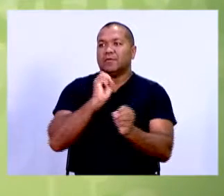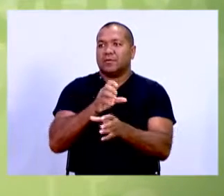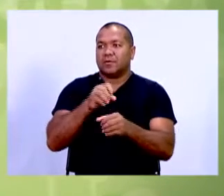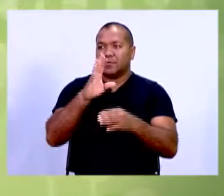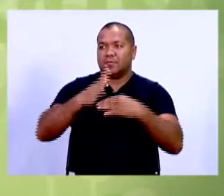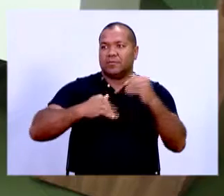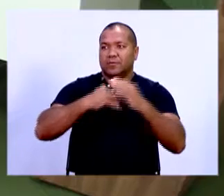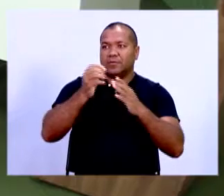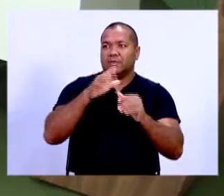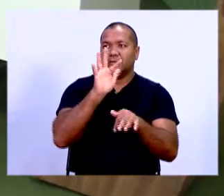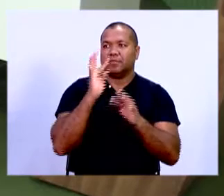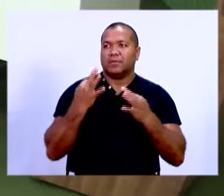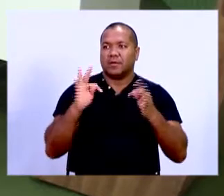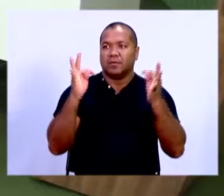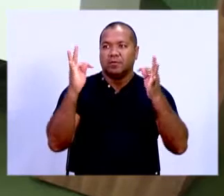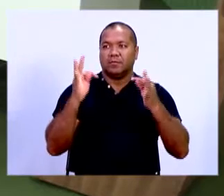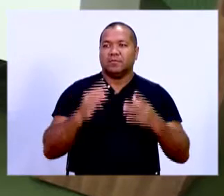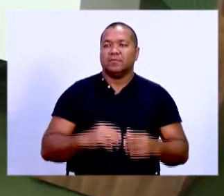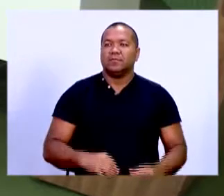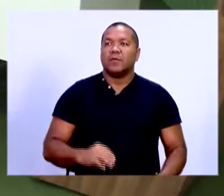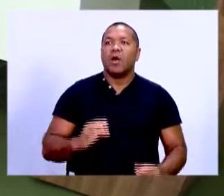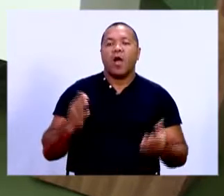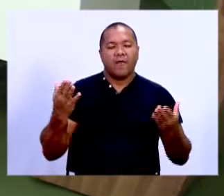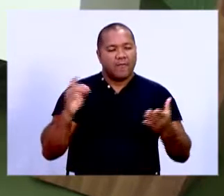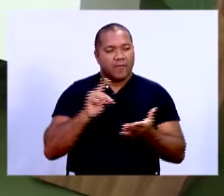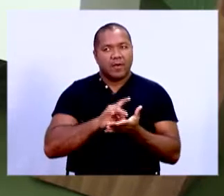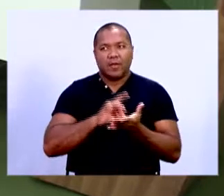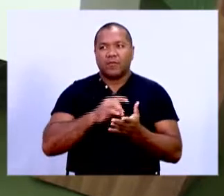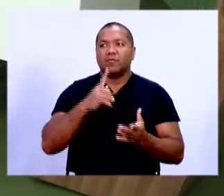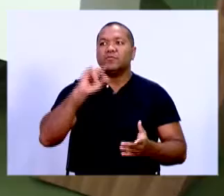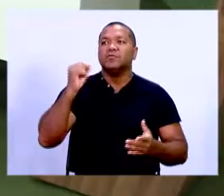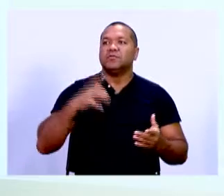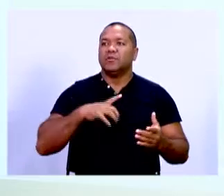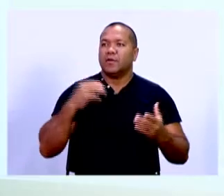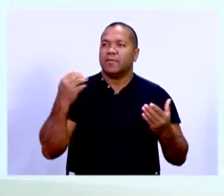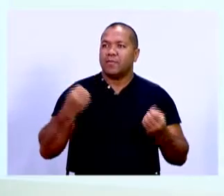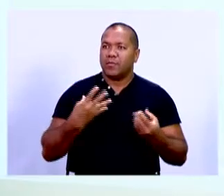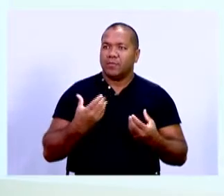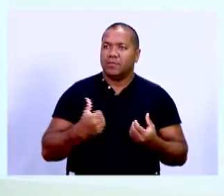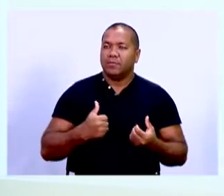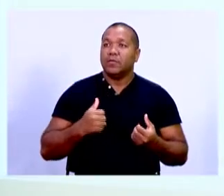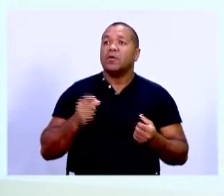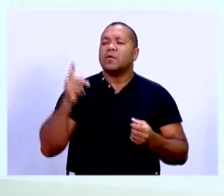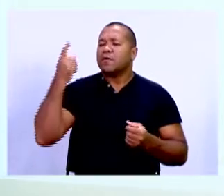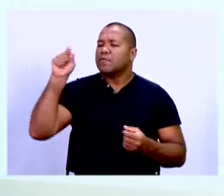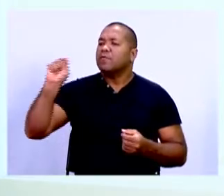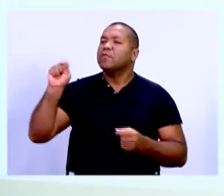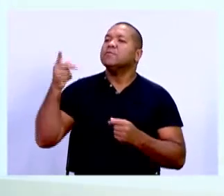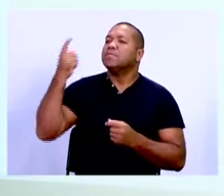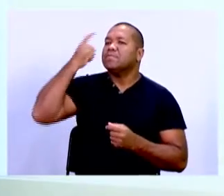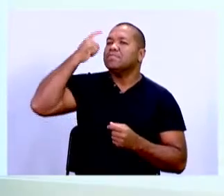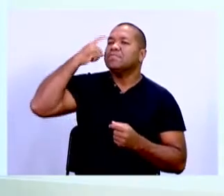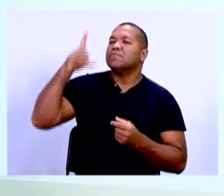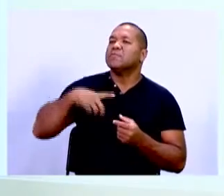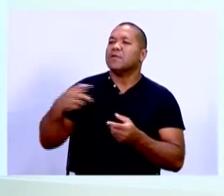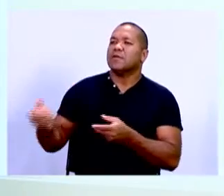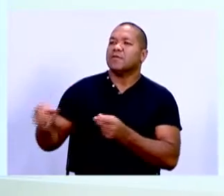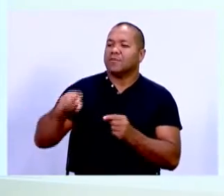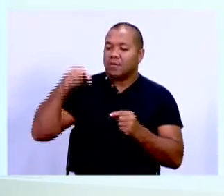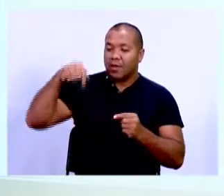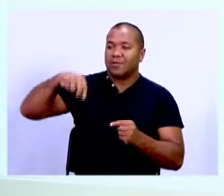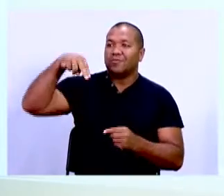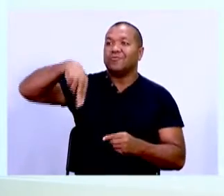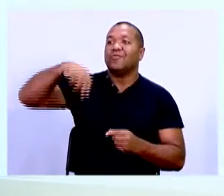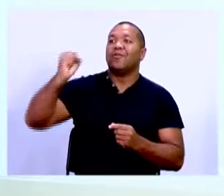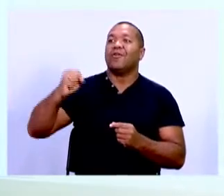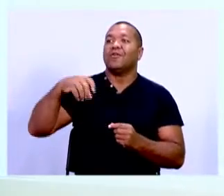e tecnológica. Realmente foi um dia bem produtivo. E o que você achou dessa visita da nossa região? O